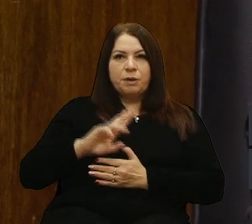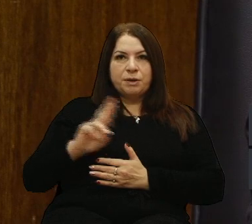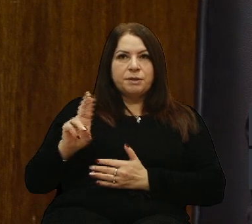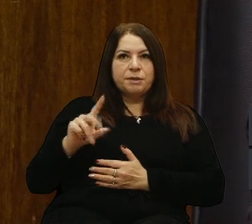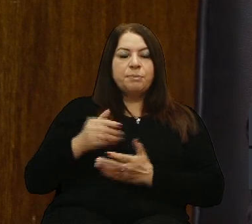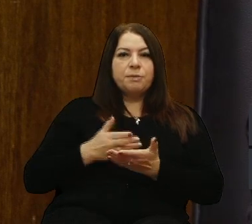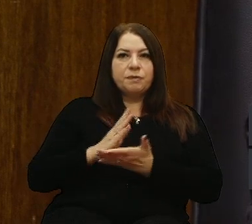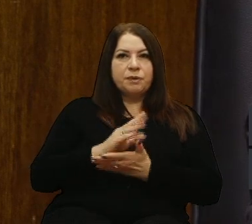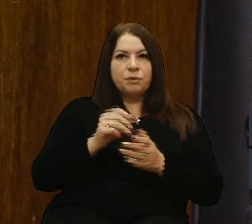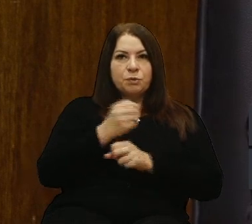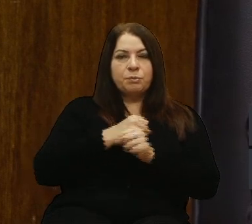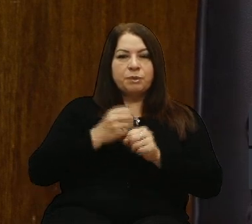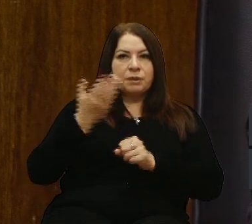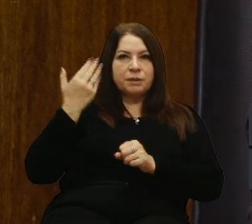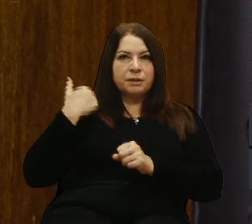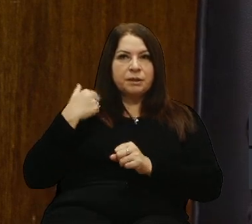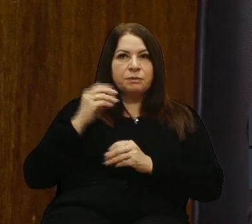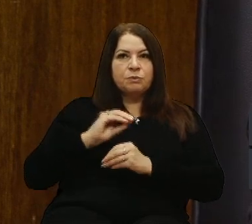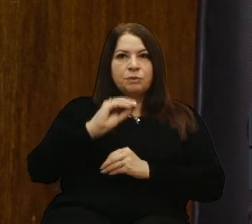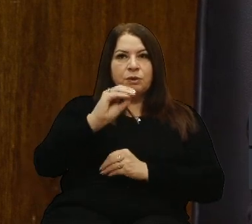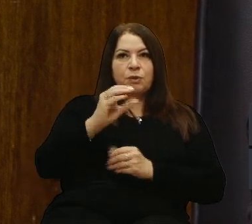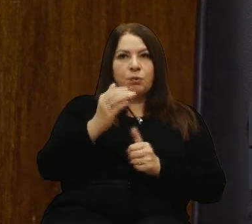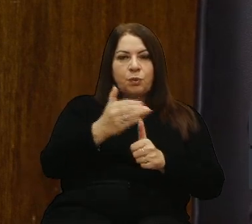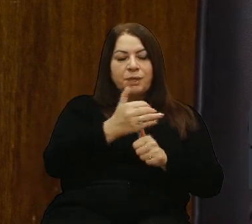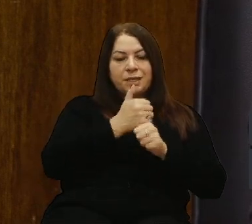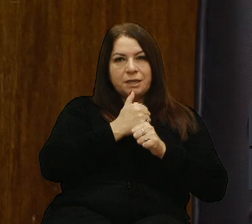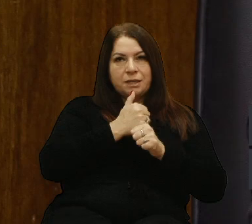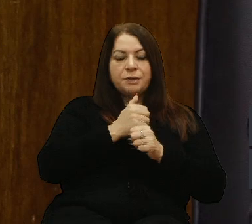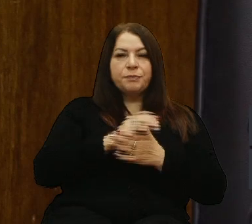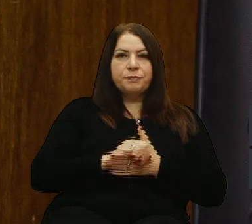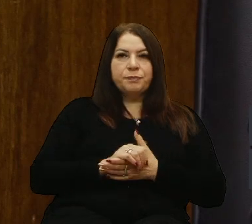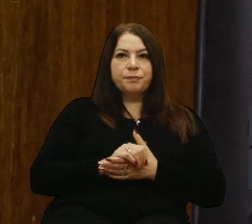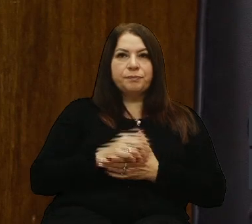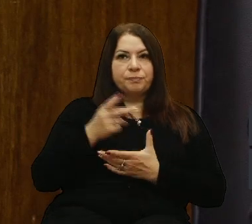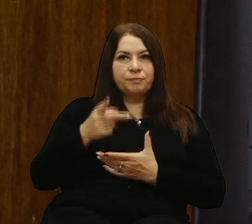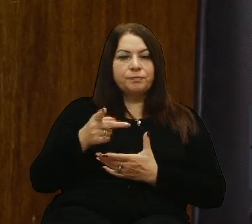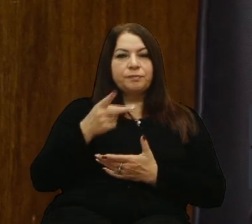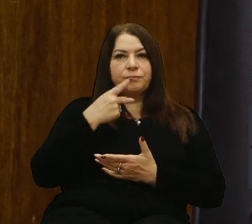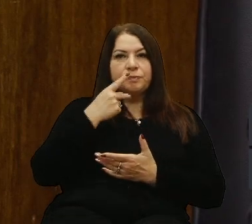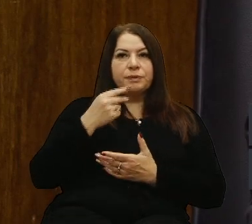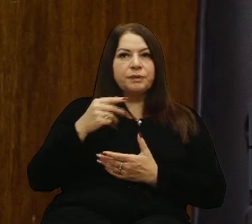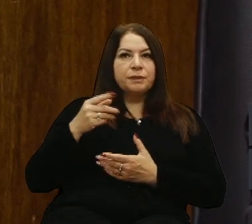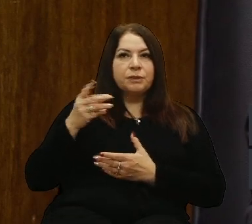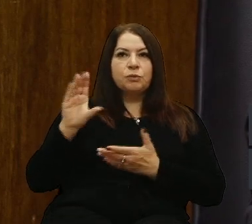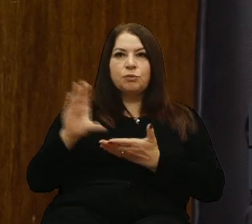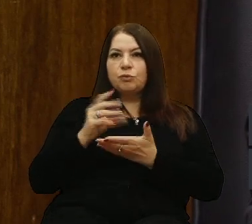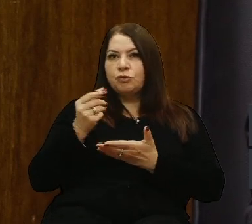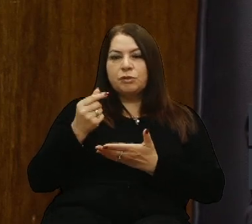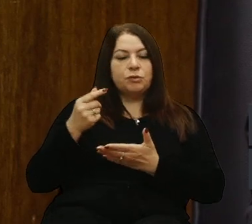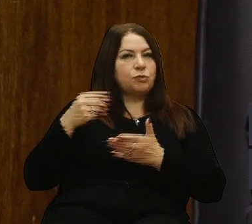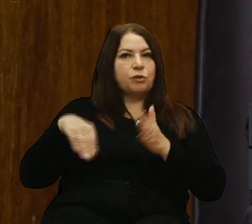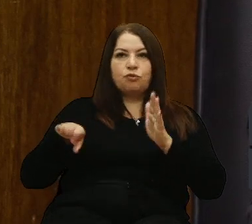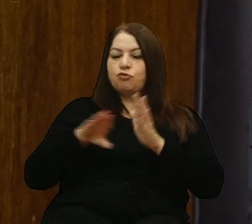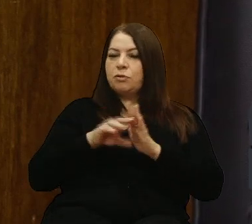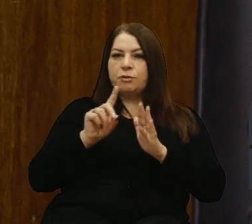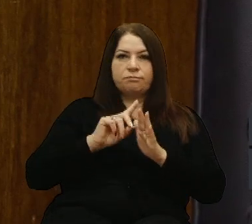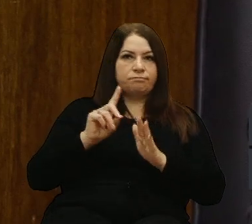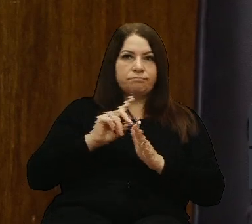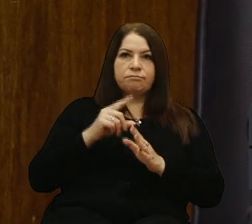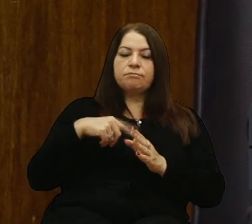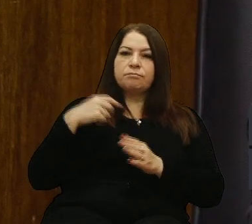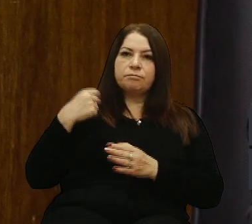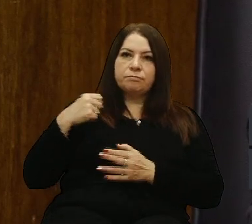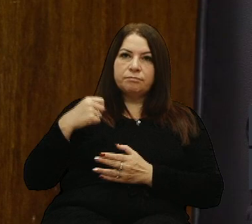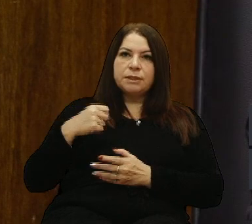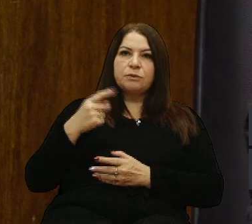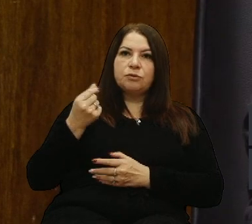nós aprovamos ano passado, destinada ao Conselho Tutelar. Né? Segundo ela, essa emenda não chegou e atualmente eles estão